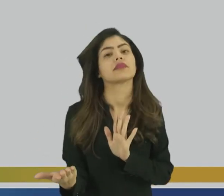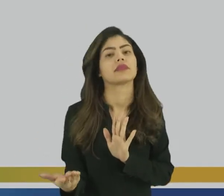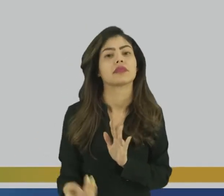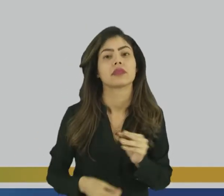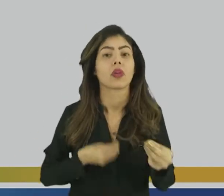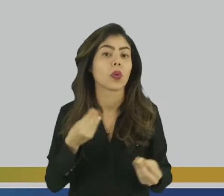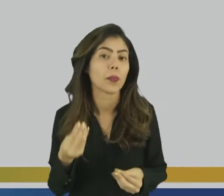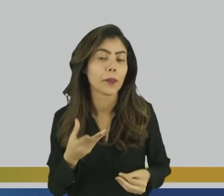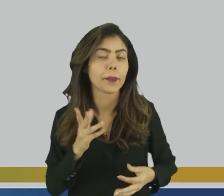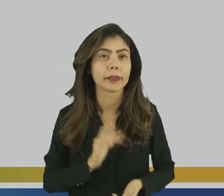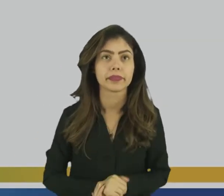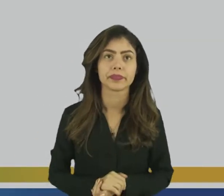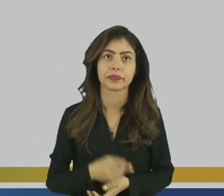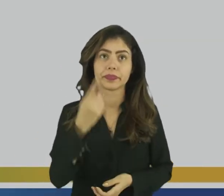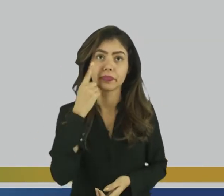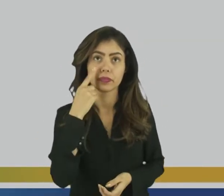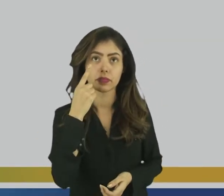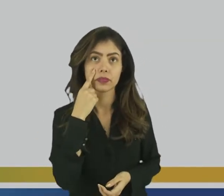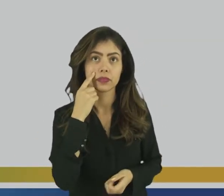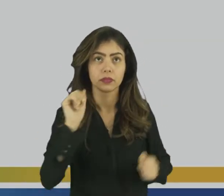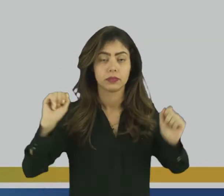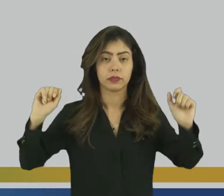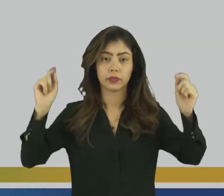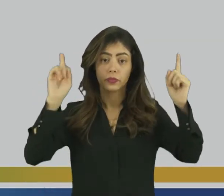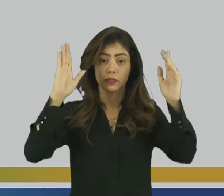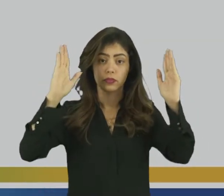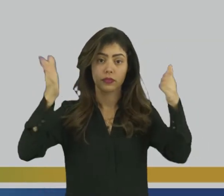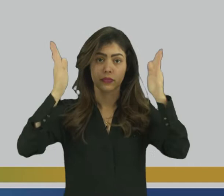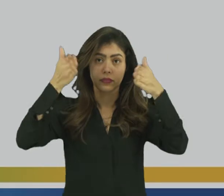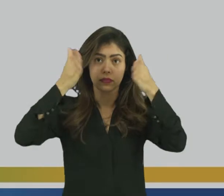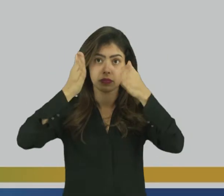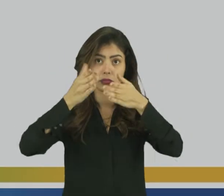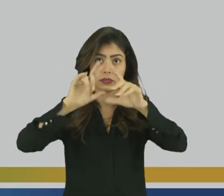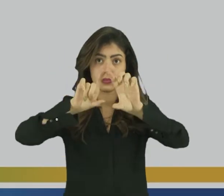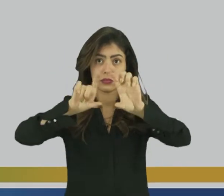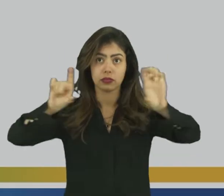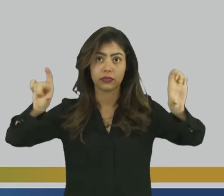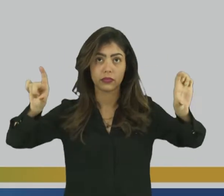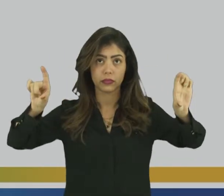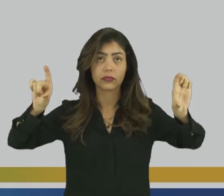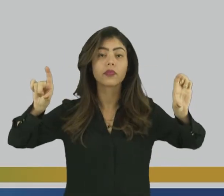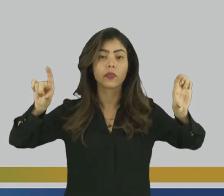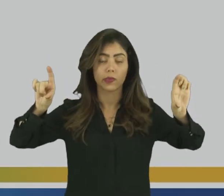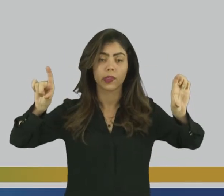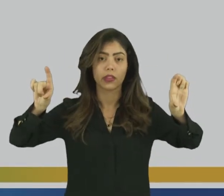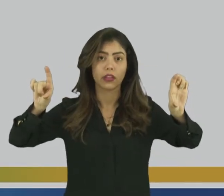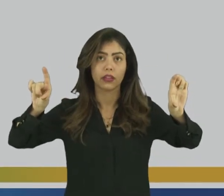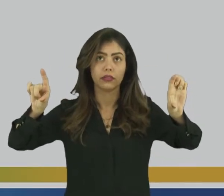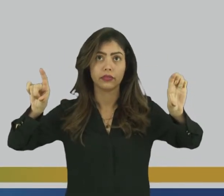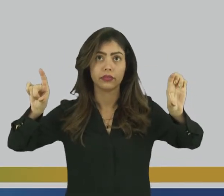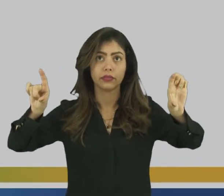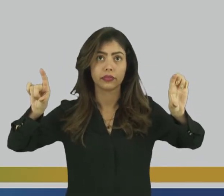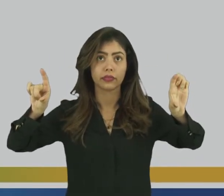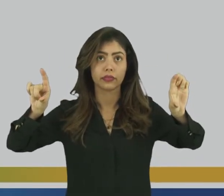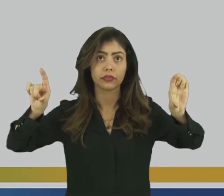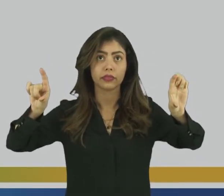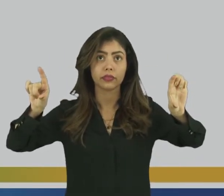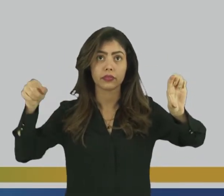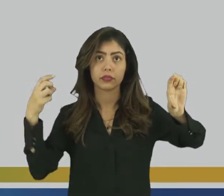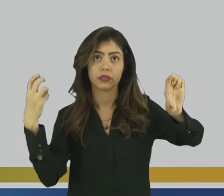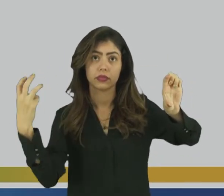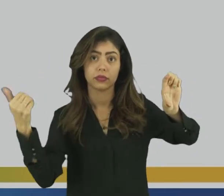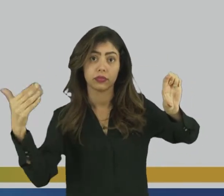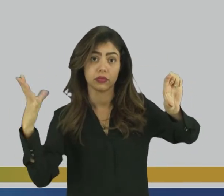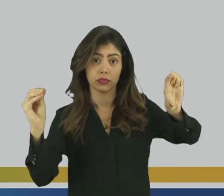situação da seguinte maneira, pessoal. Então nós temos uma fração dividida, nós temos uma barra dividida em